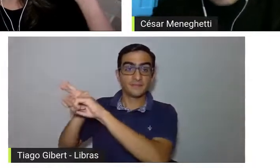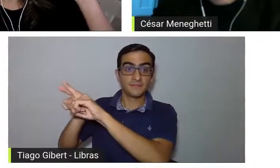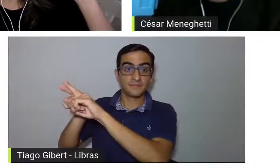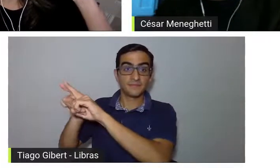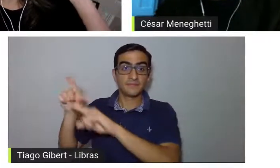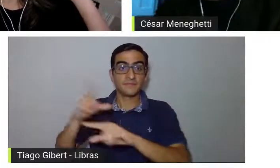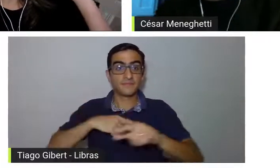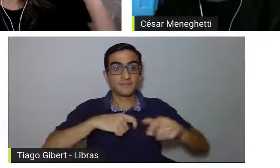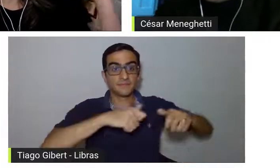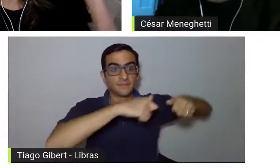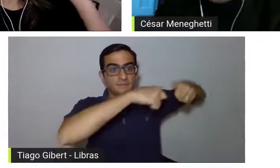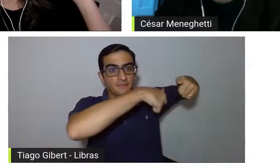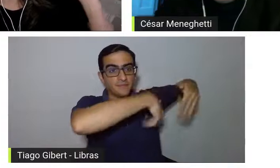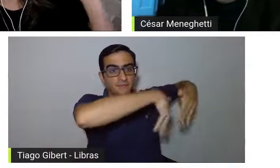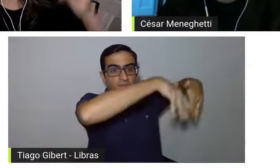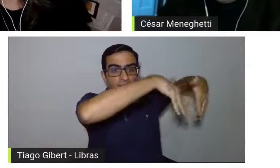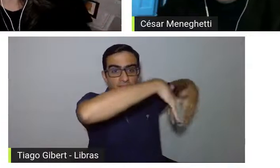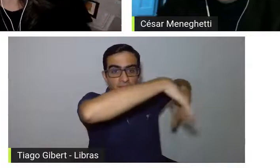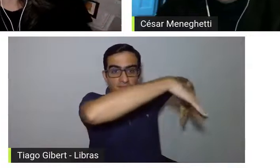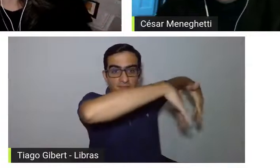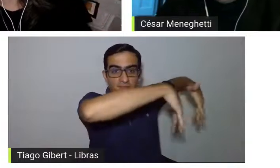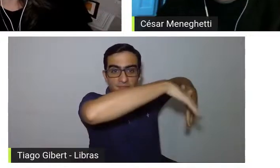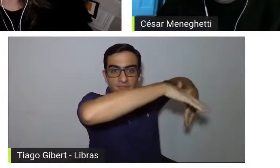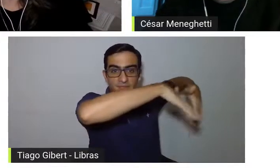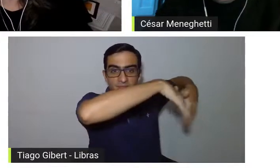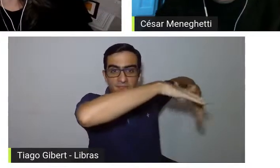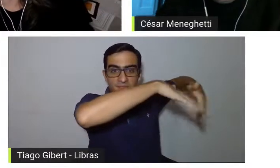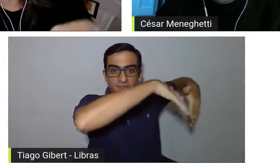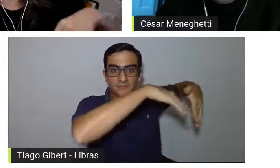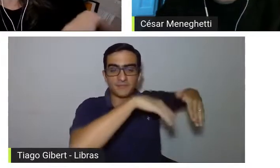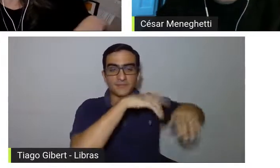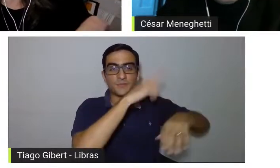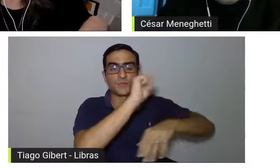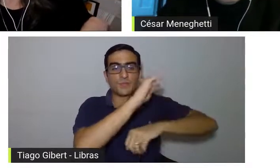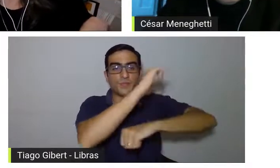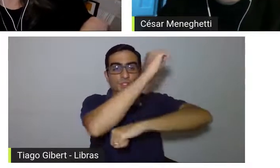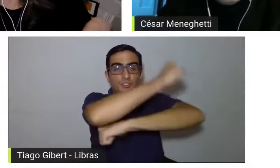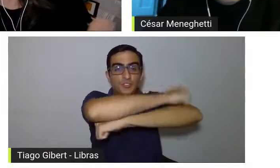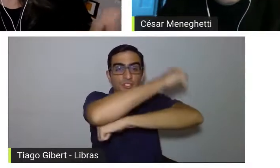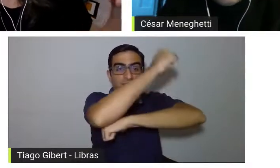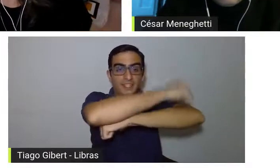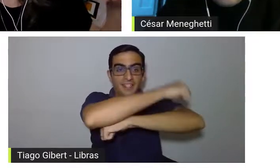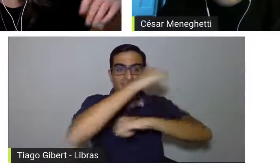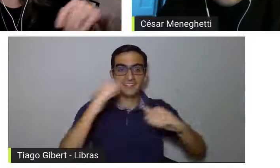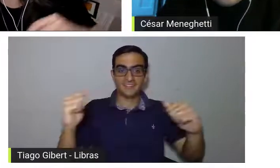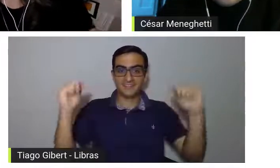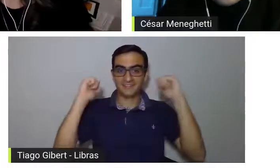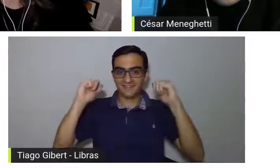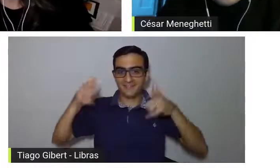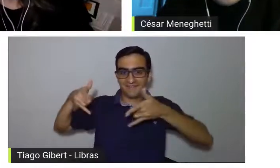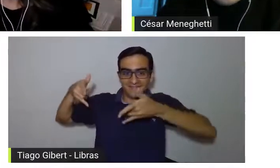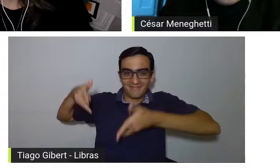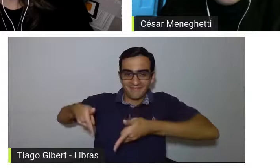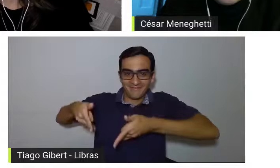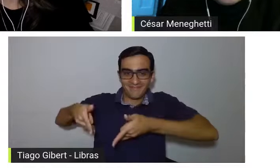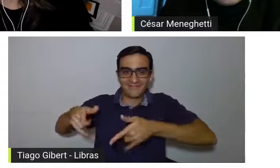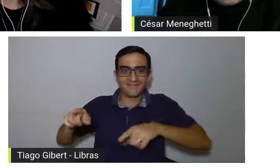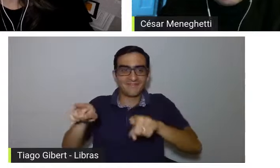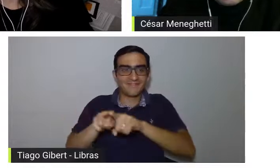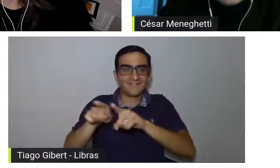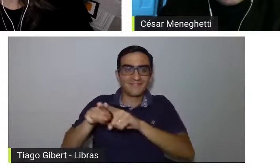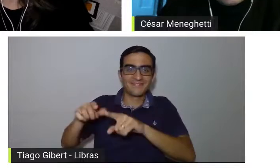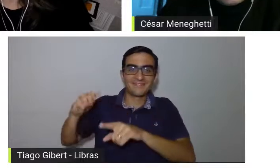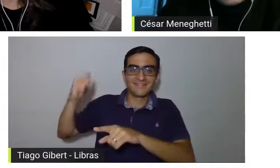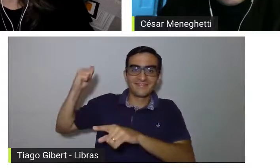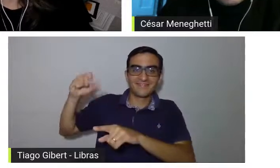uma cortina aqui cobrindo a janela, uma cama aqui atrás de mim e uma rede no